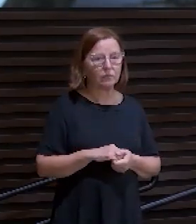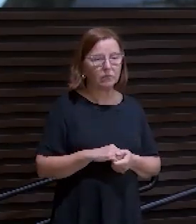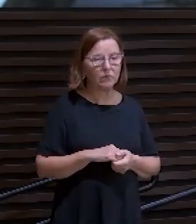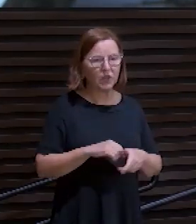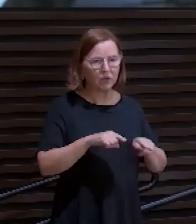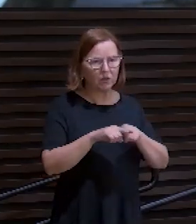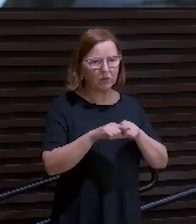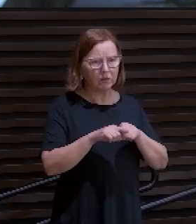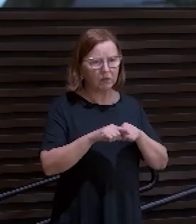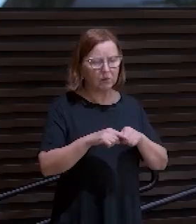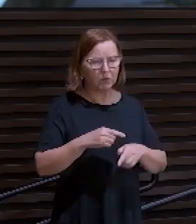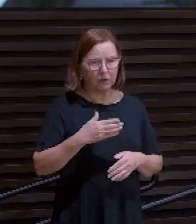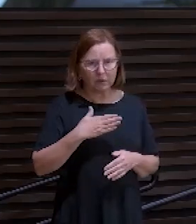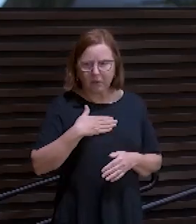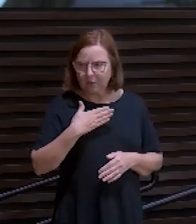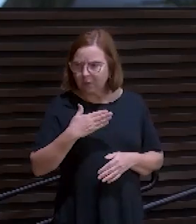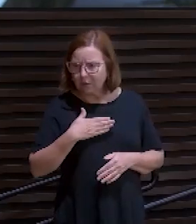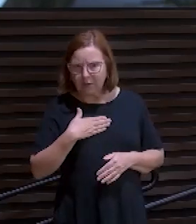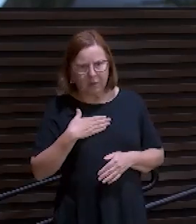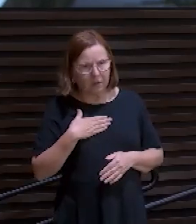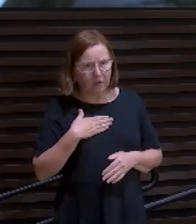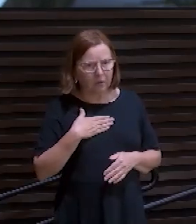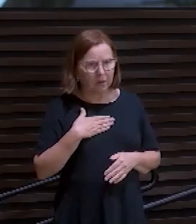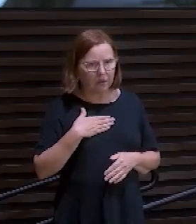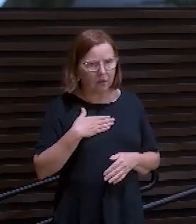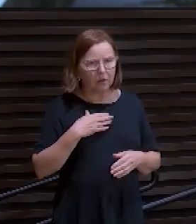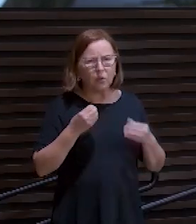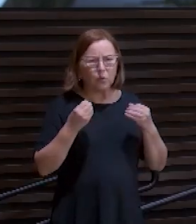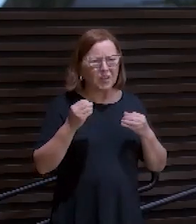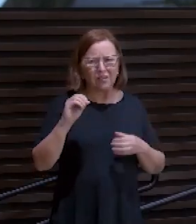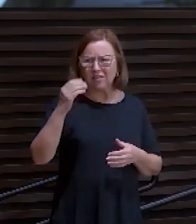nada. O que foi que aconteceu com esse homem?